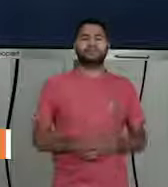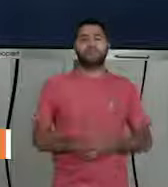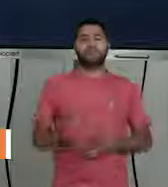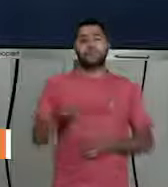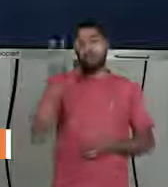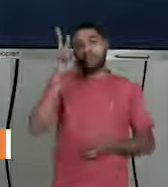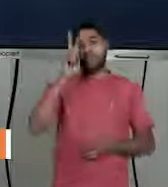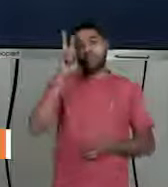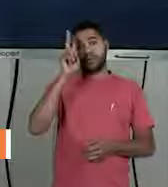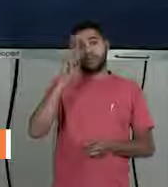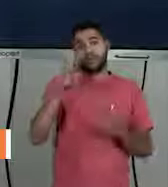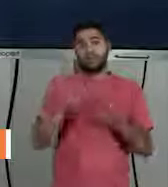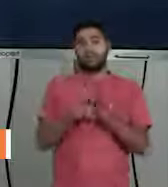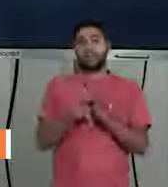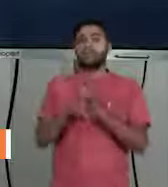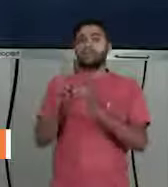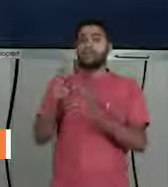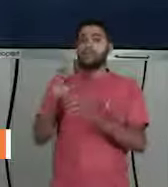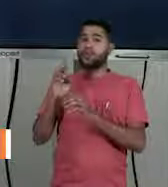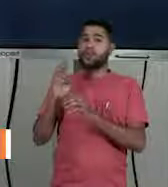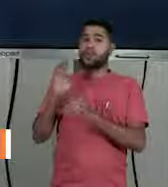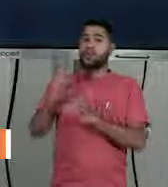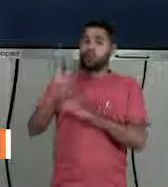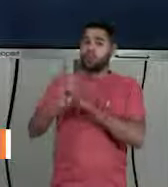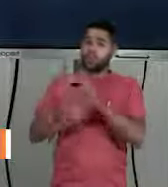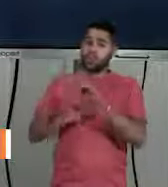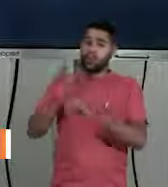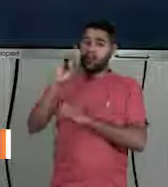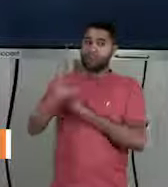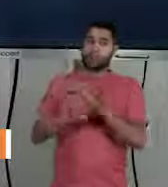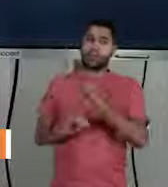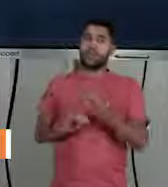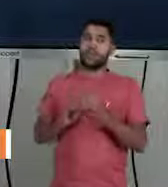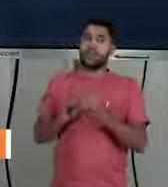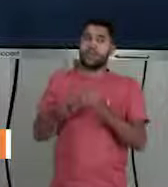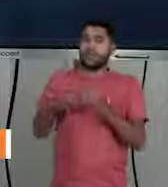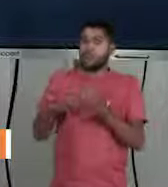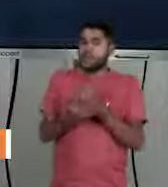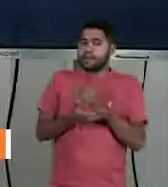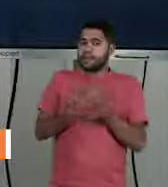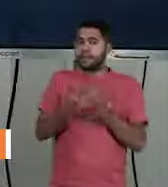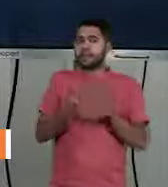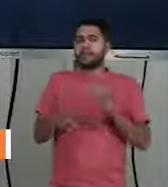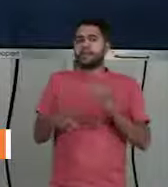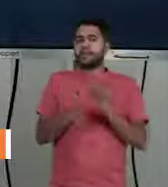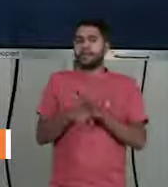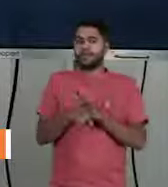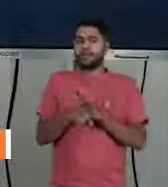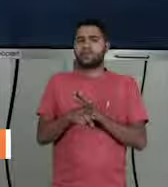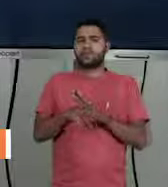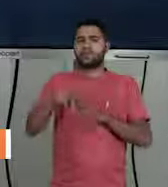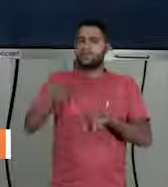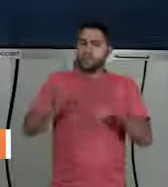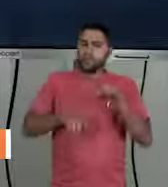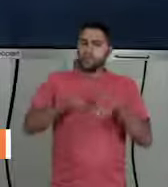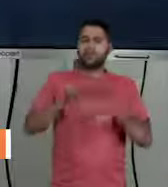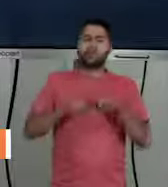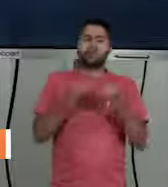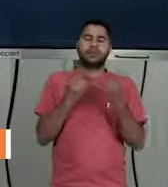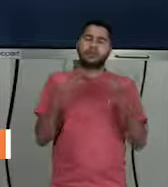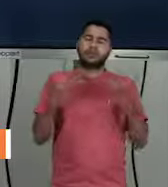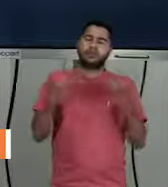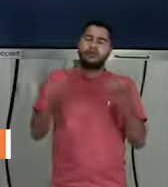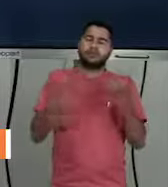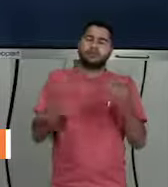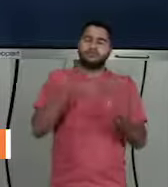Lembrando, né, que o átomo, é a base, né, de toda a matéria e energia que nós temos no planeta